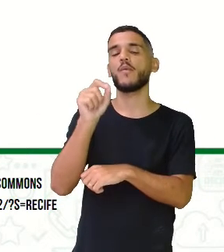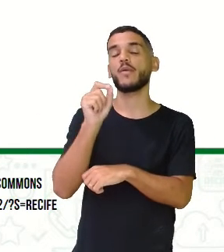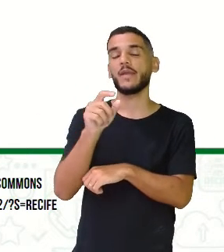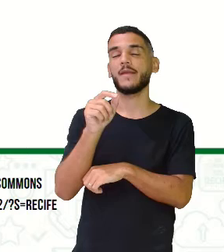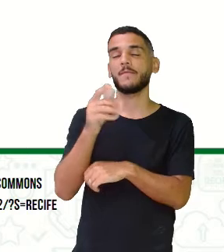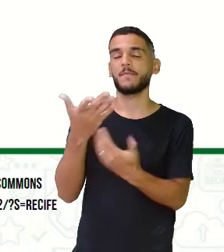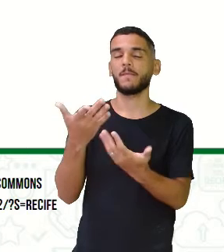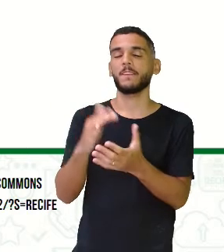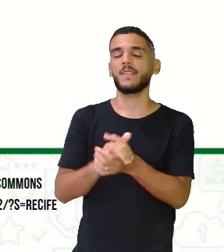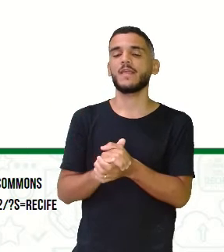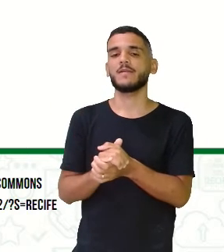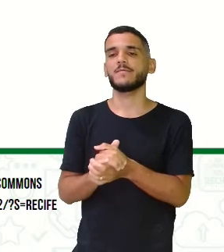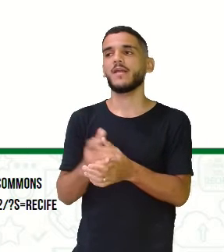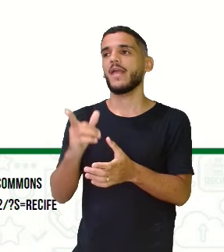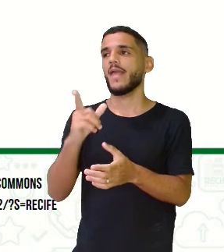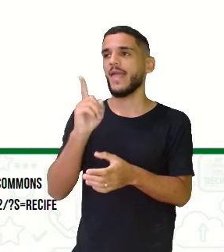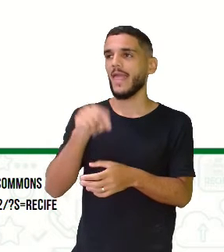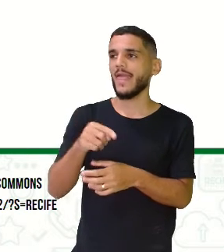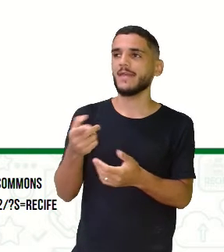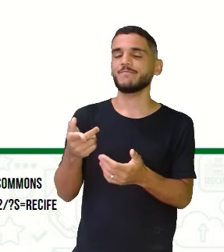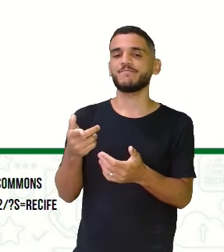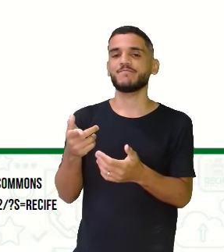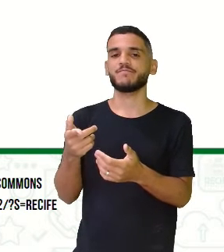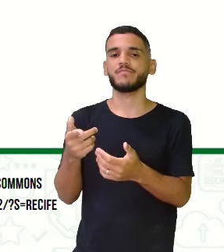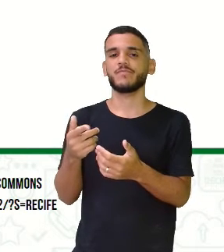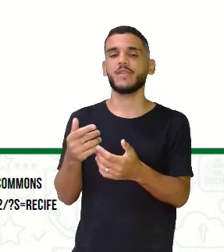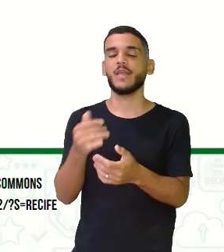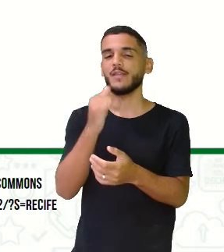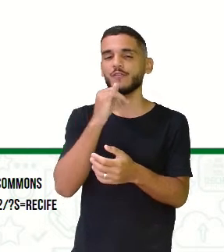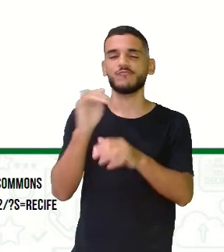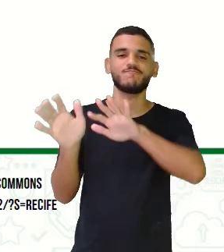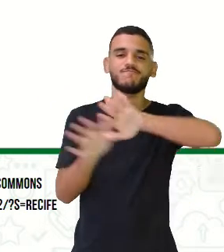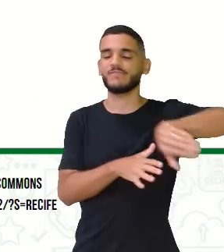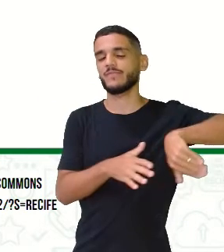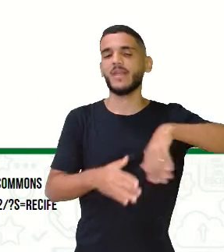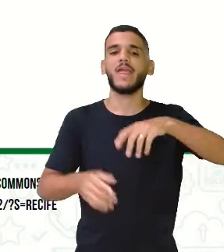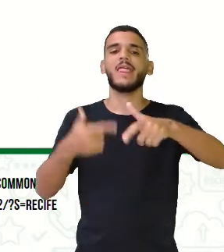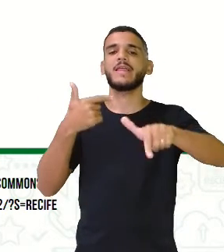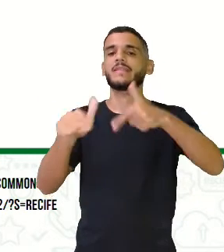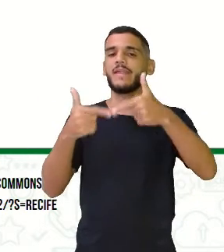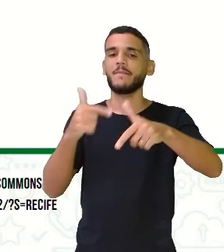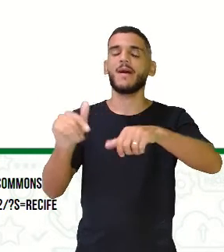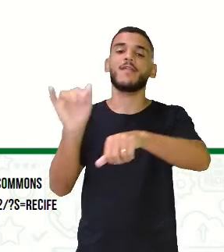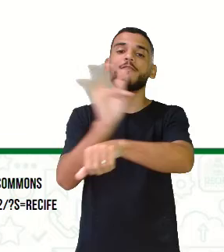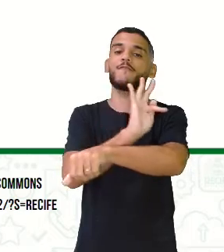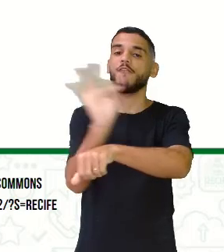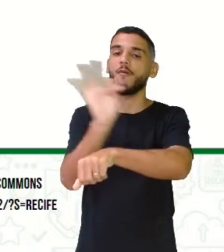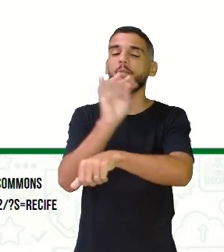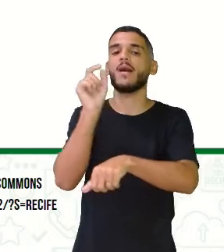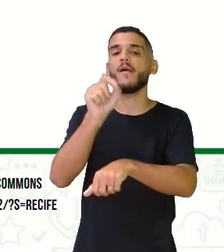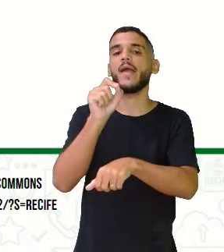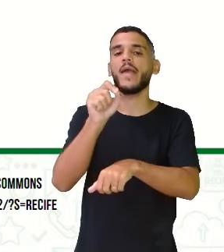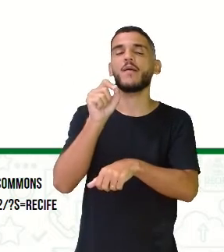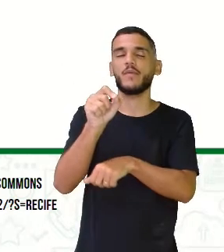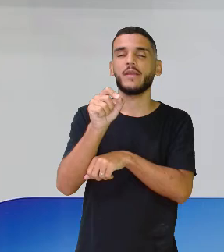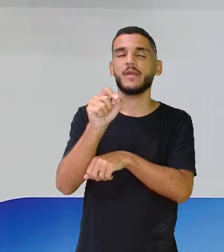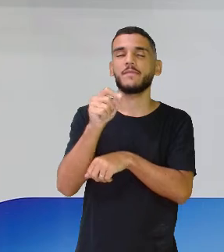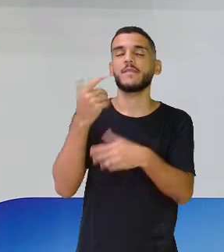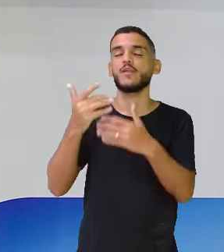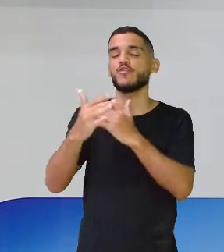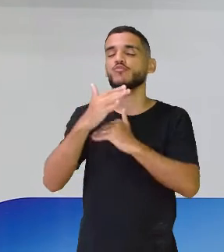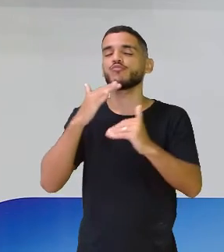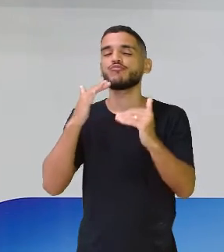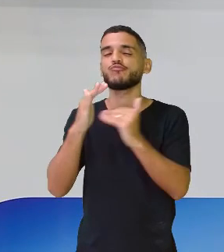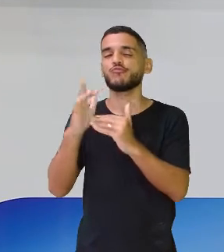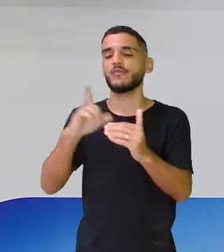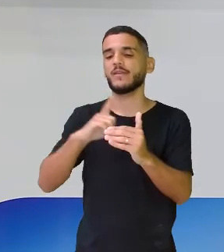cumpre com as obrigações legais e fiscais, ou seja, arrecadam impostos e estão sob regulamentação. A